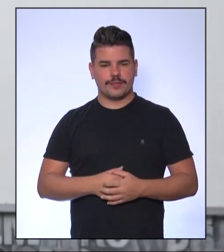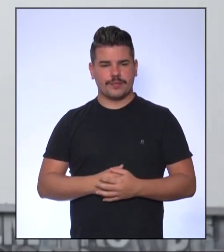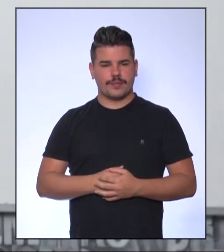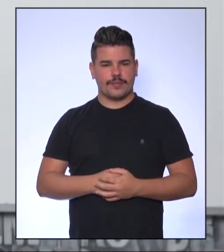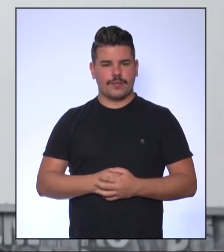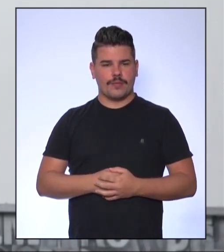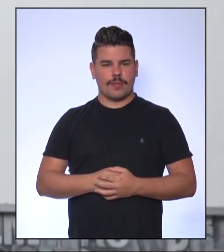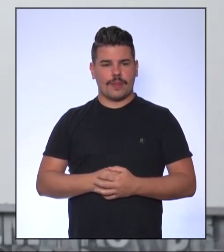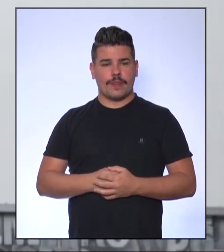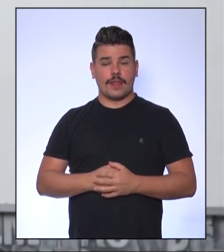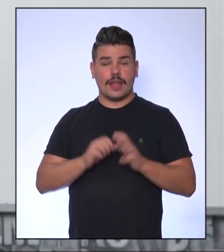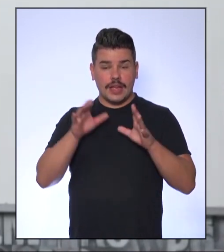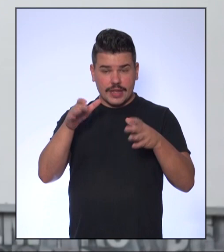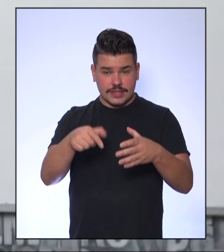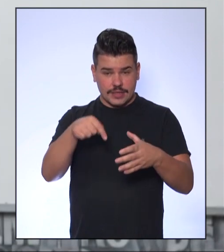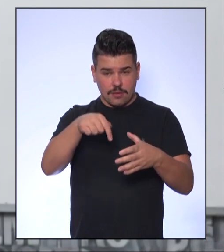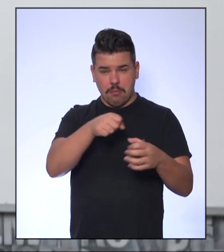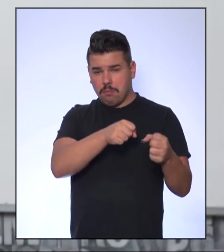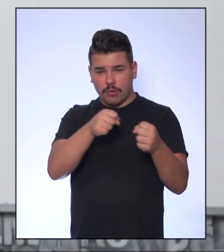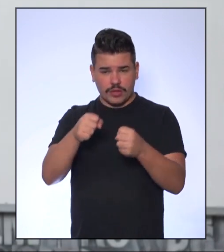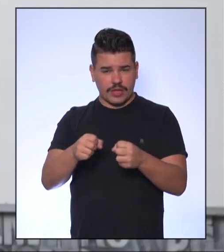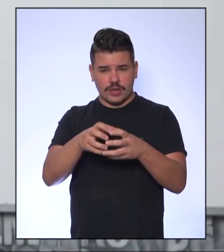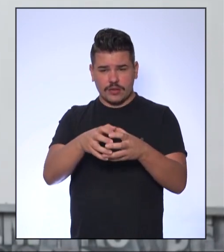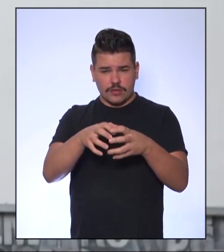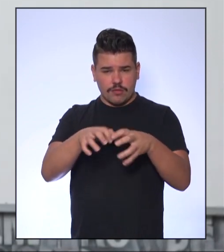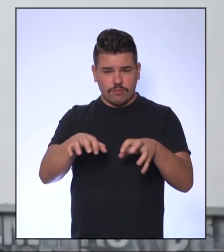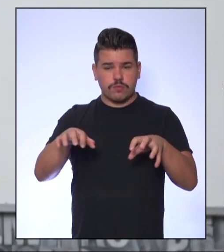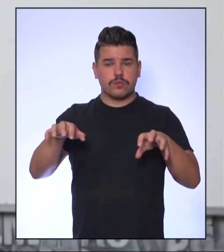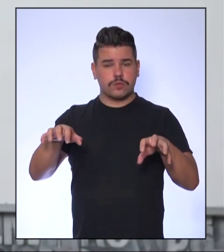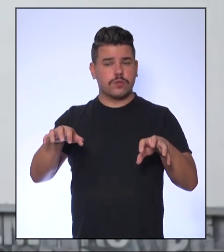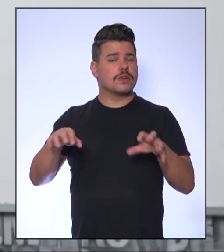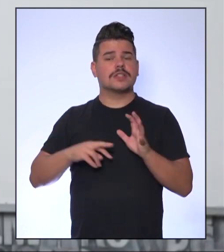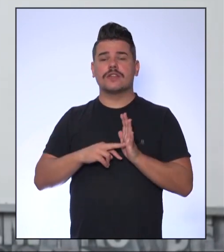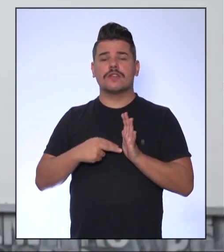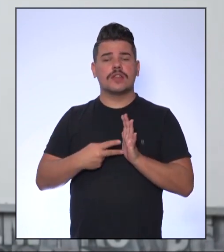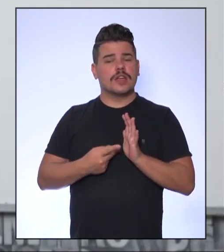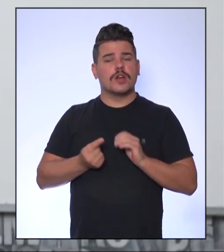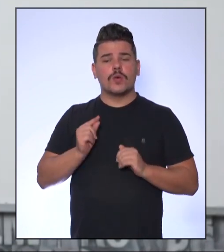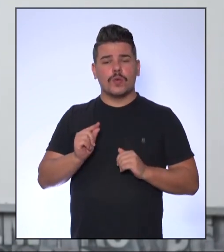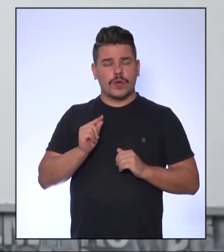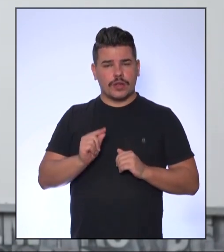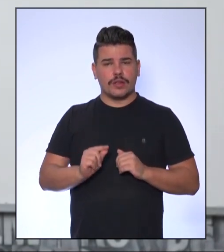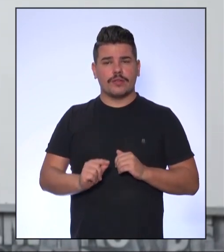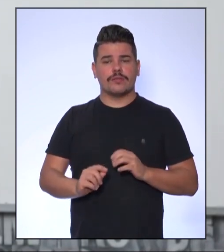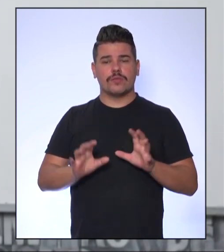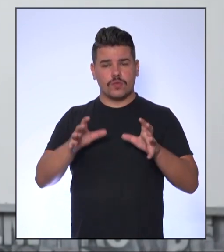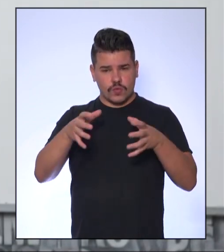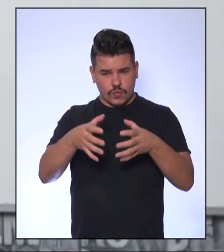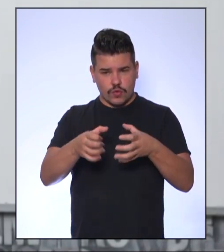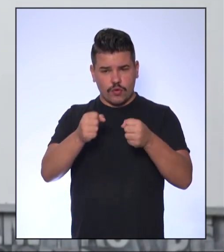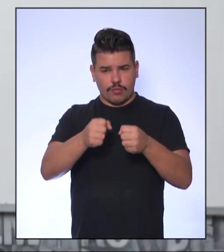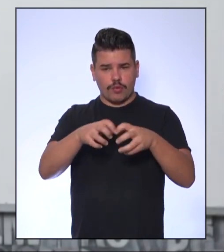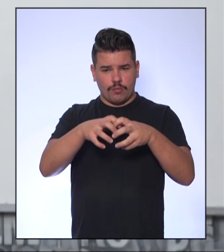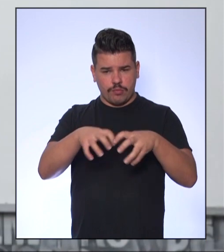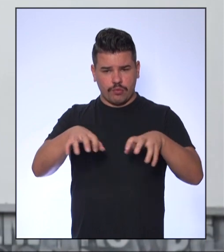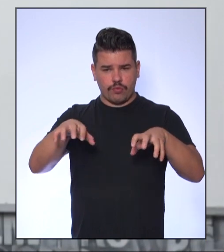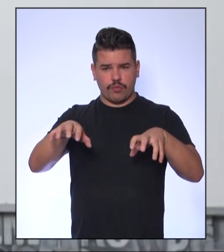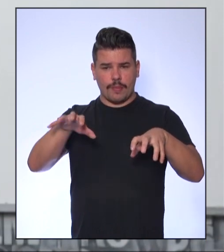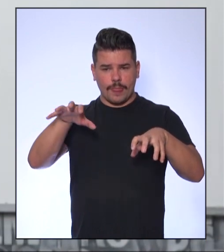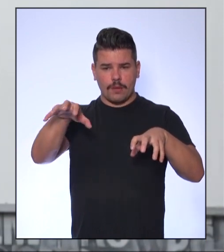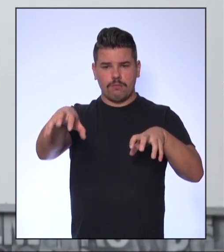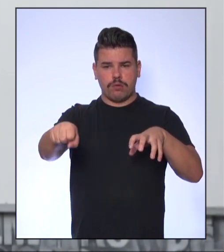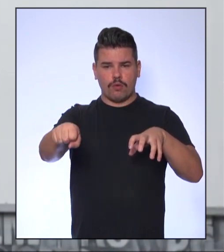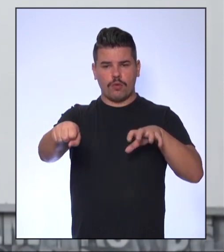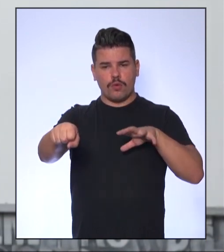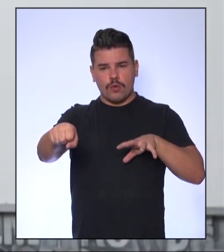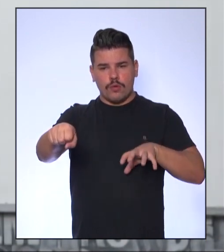O poder descentralizado vincula-se à existência do quê? Dos feudos. Então,